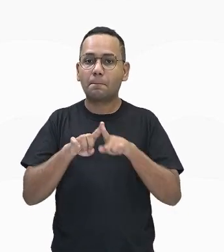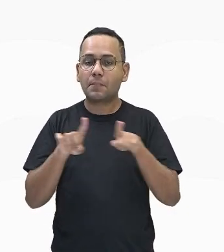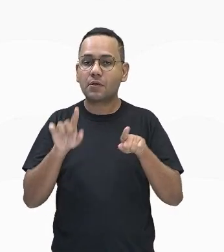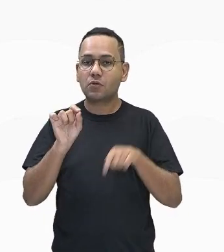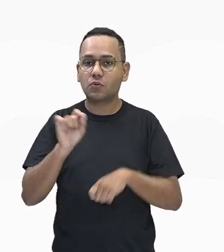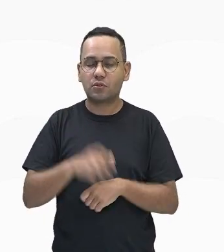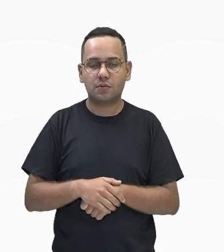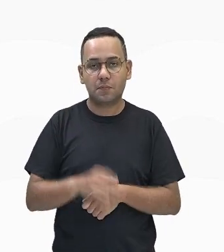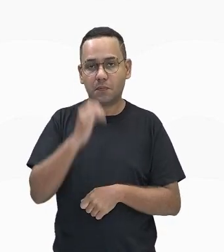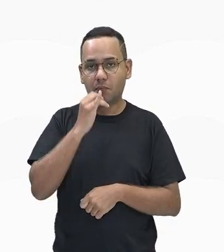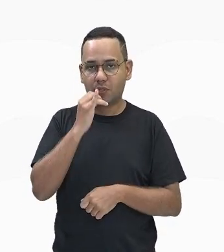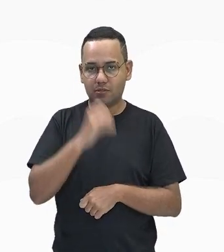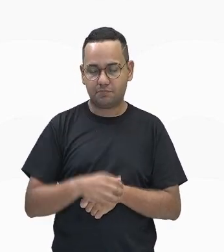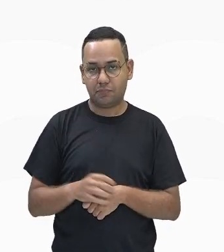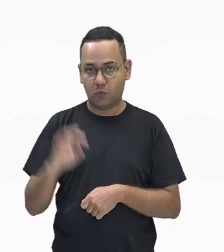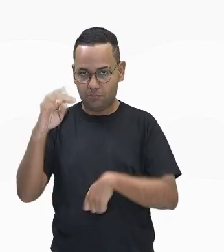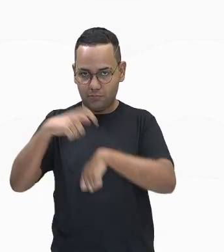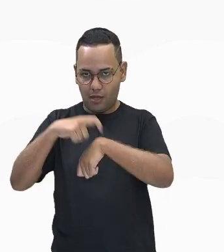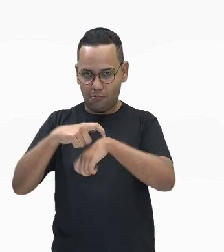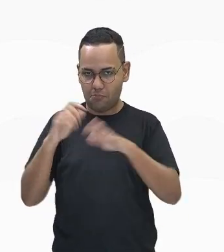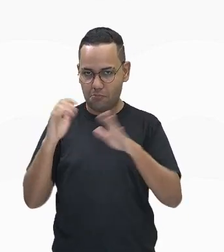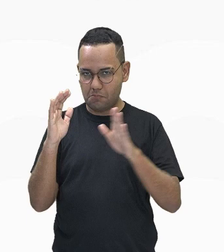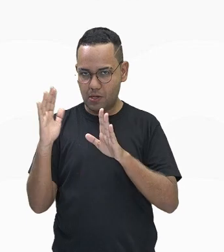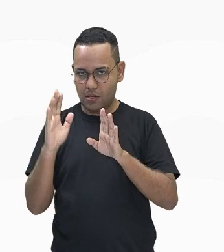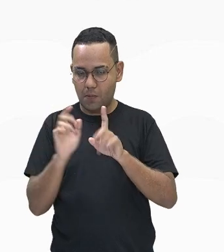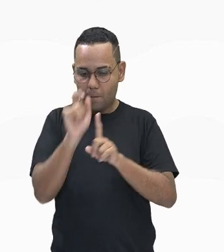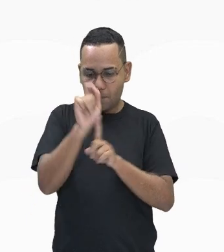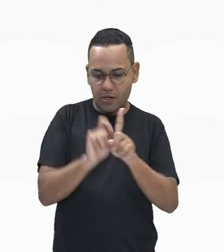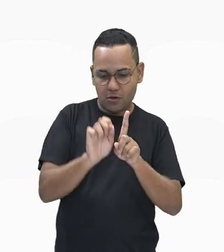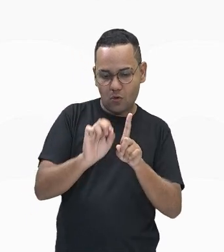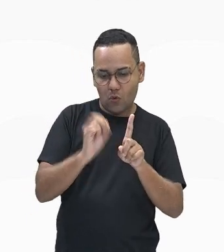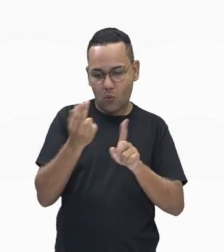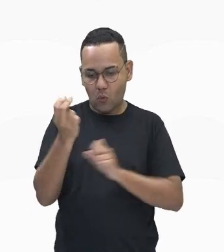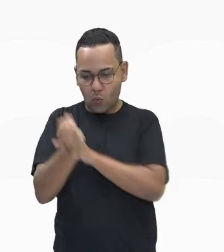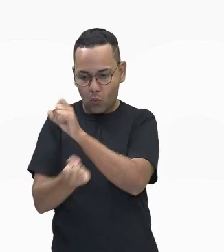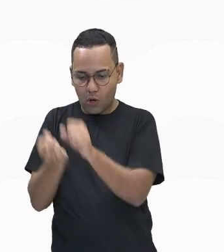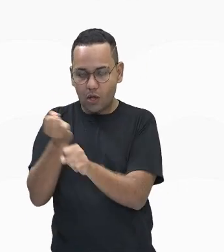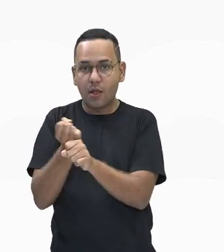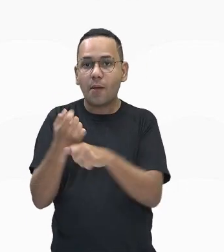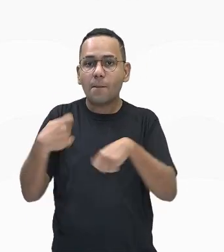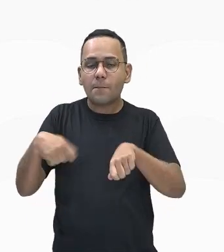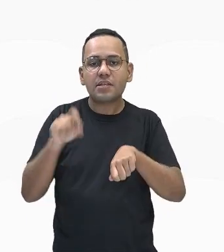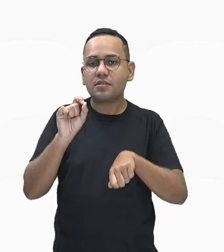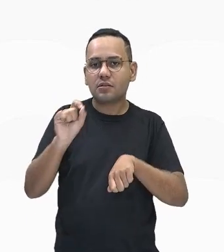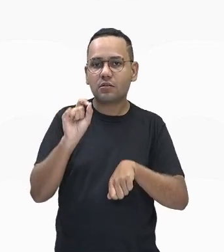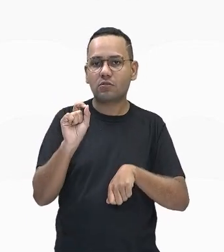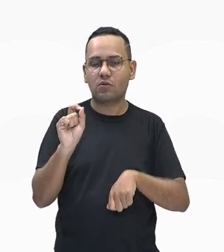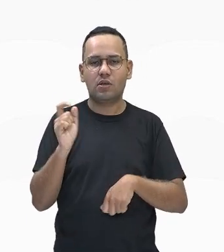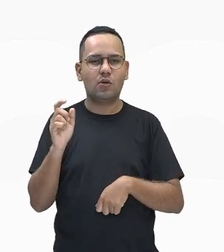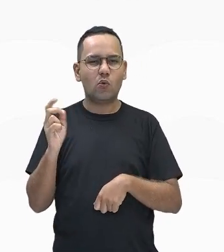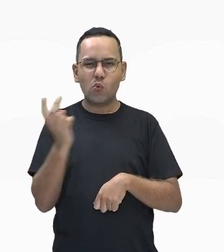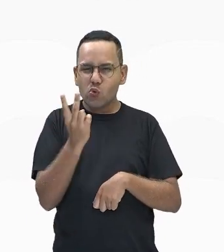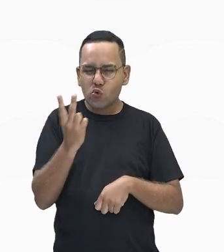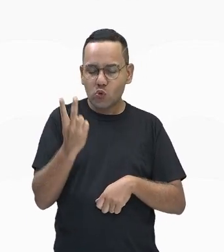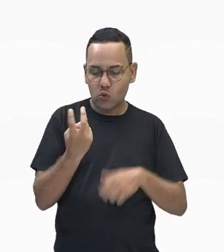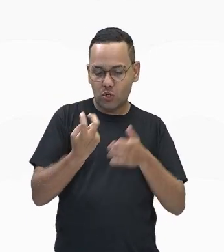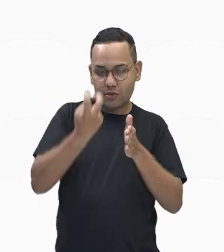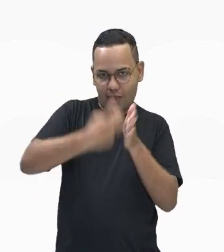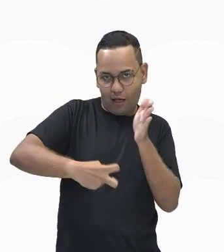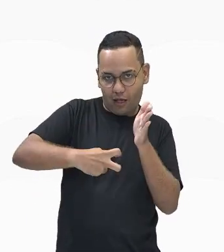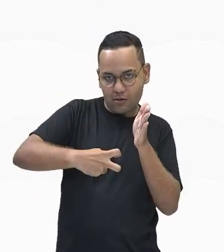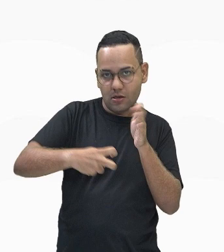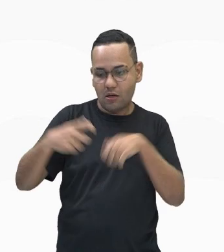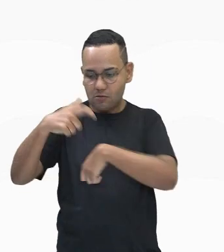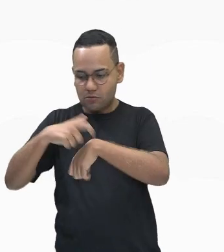ao mês, ou se ele estiver ao ano, então a nossa taxa tem que acompanhar esse período de tempo, tá? Se o